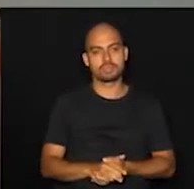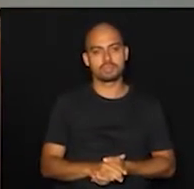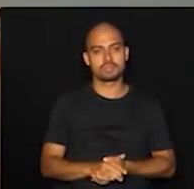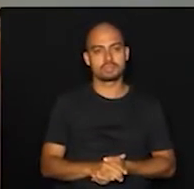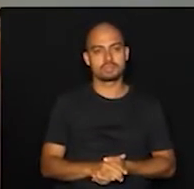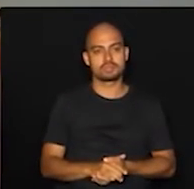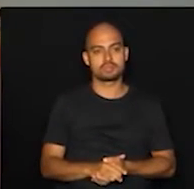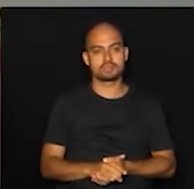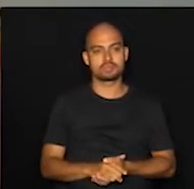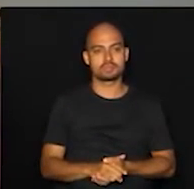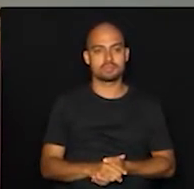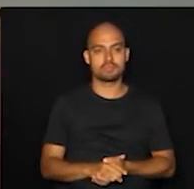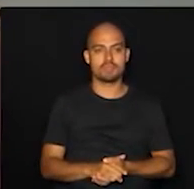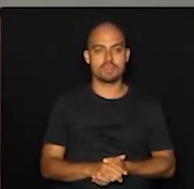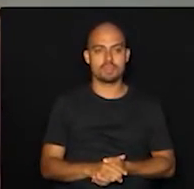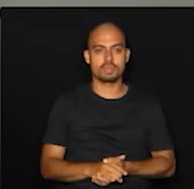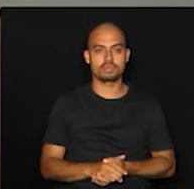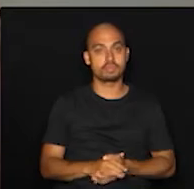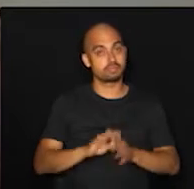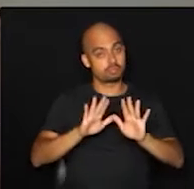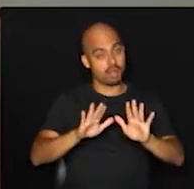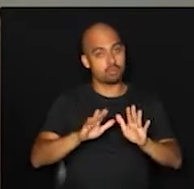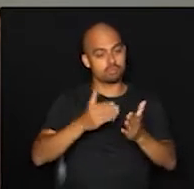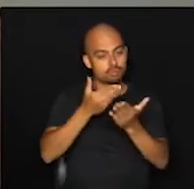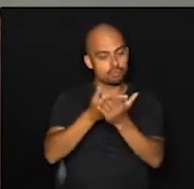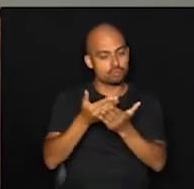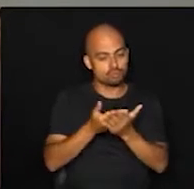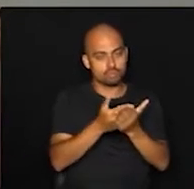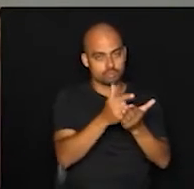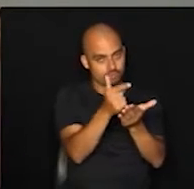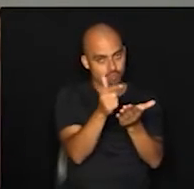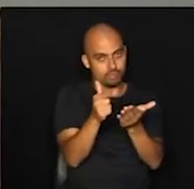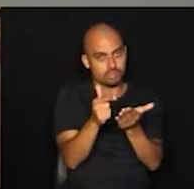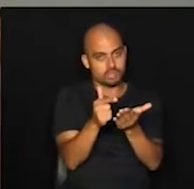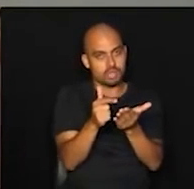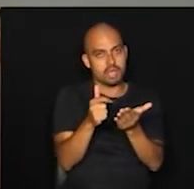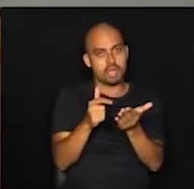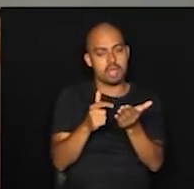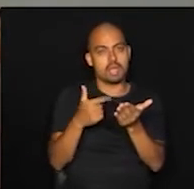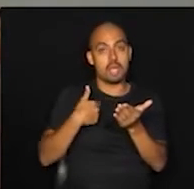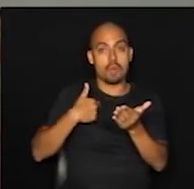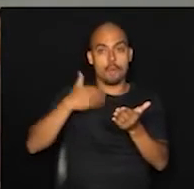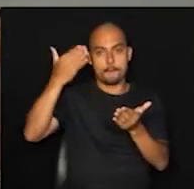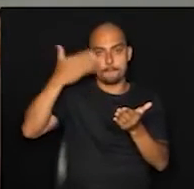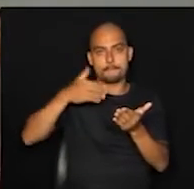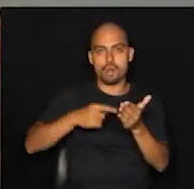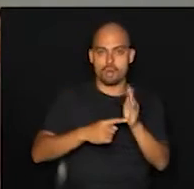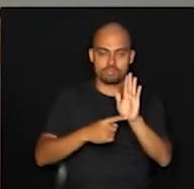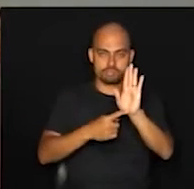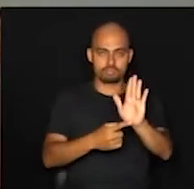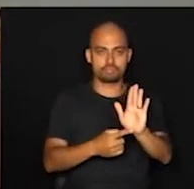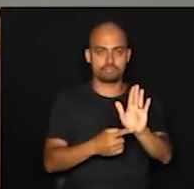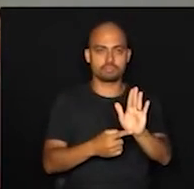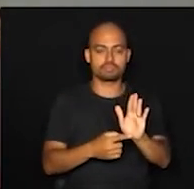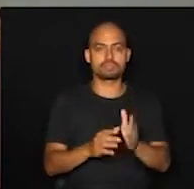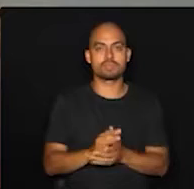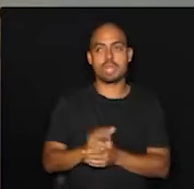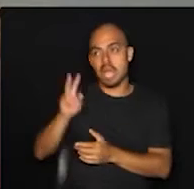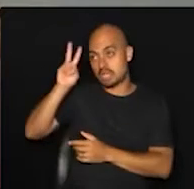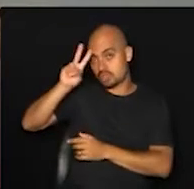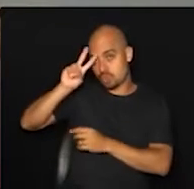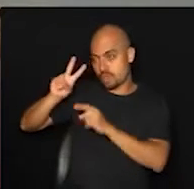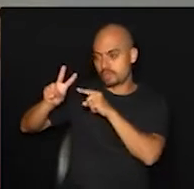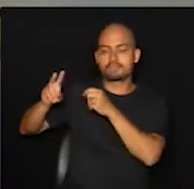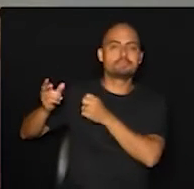nenhum... Então, isso não foi estudado, isso é uma coisa que, de fato, a historiografia não contou,